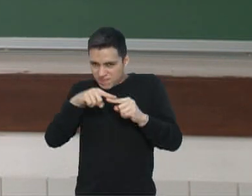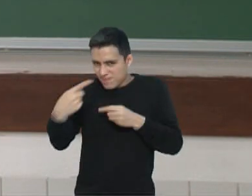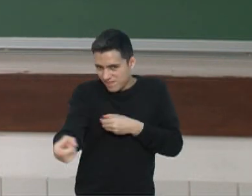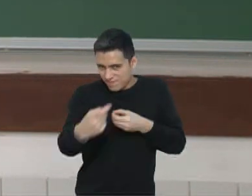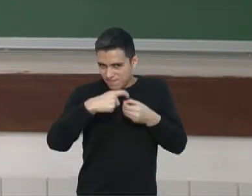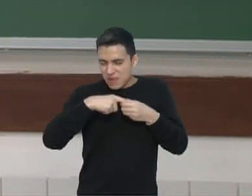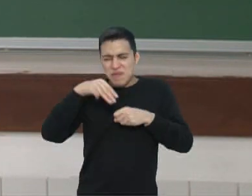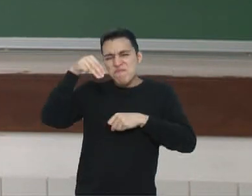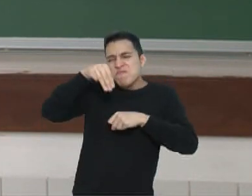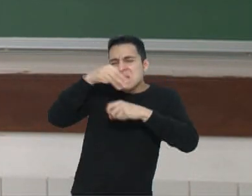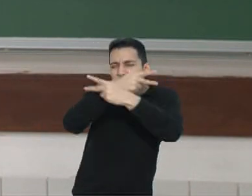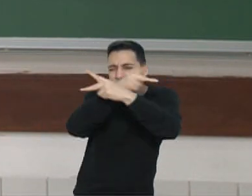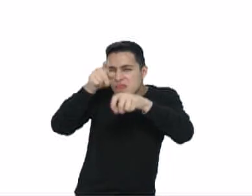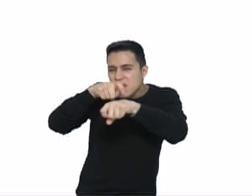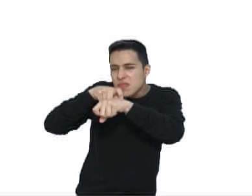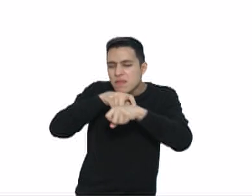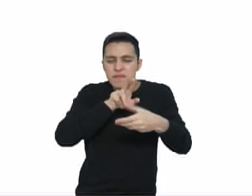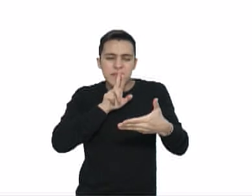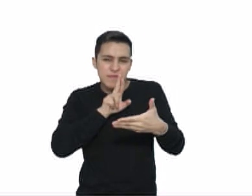Alguns minutinhos para vocês fazerem.